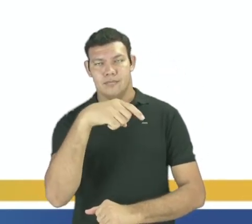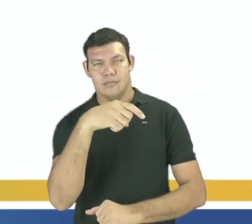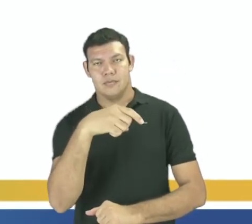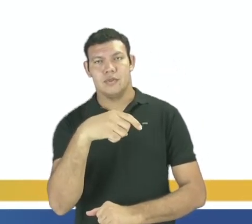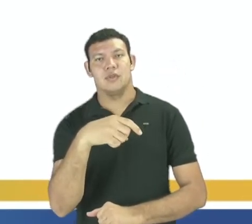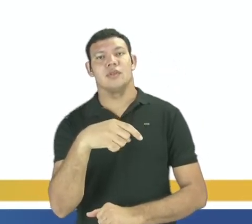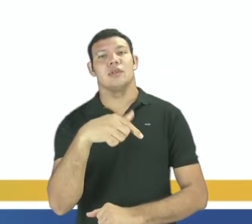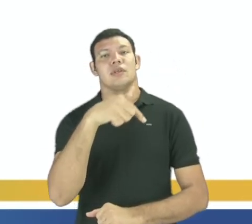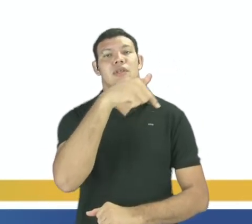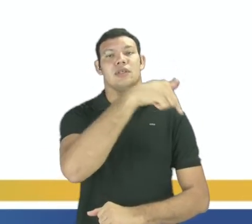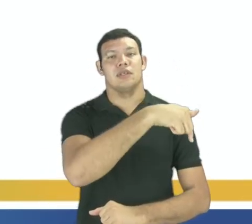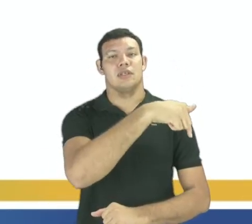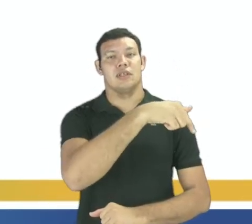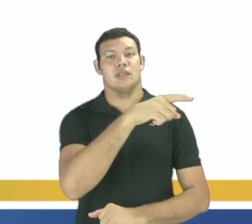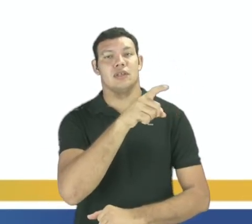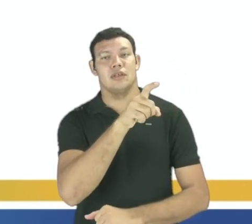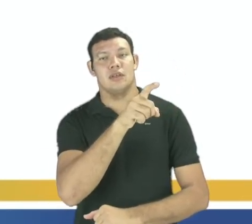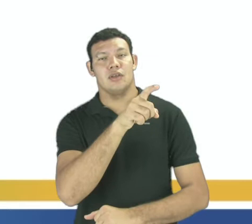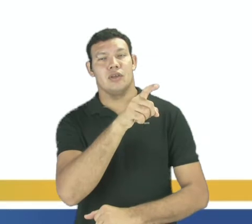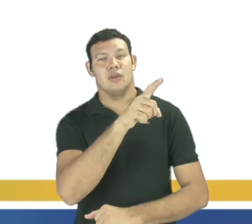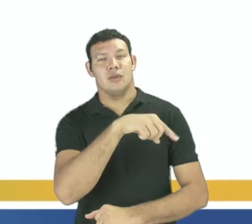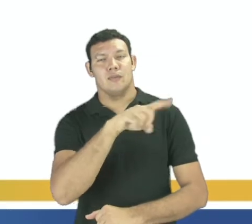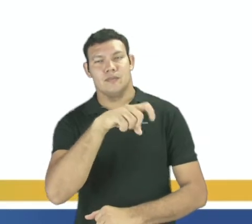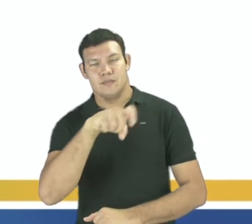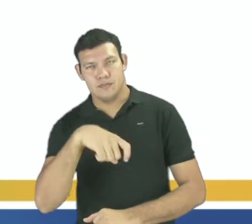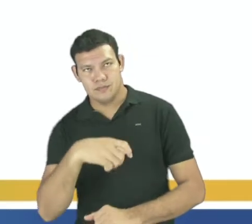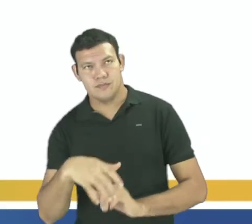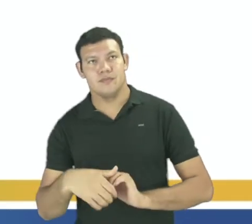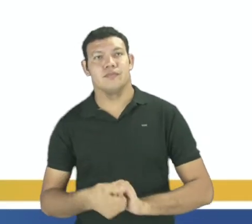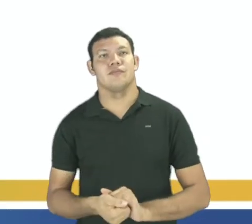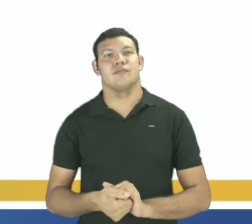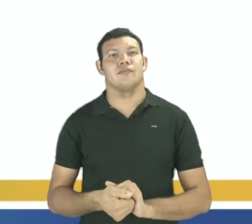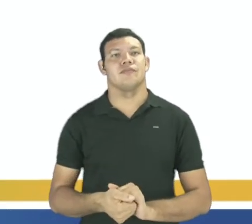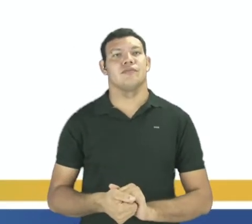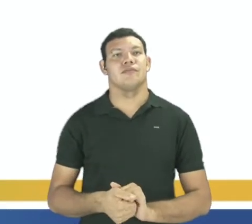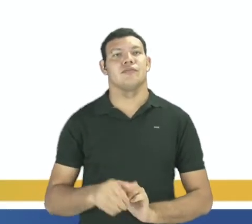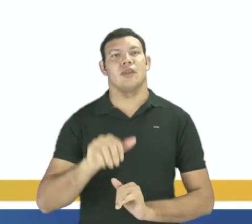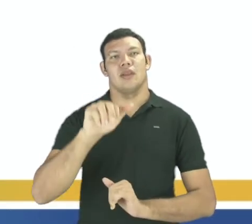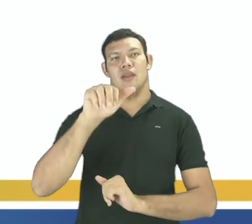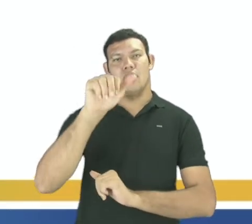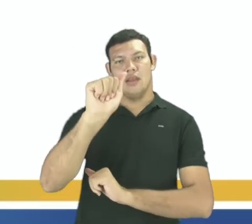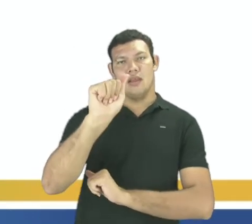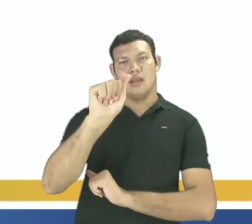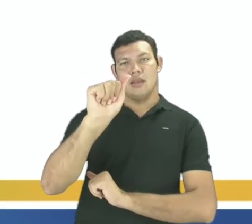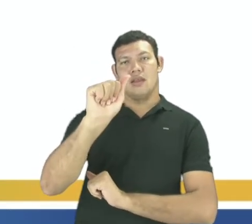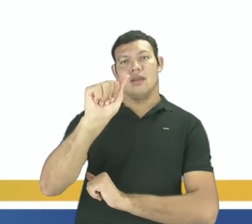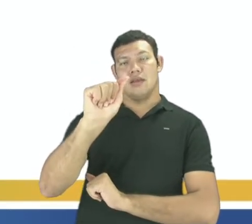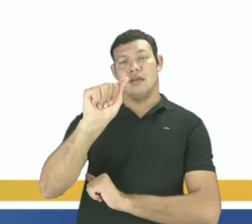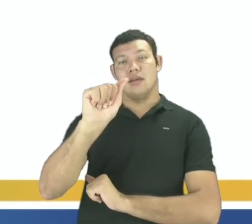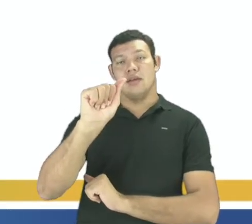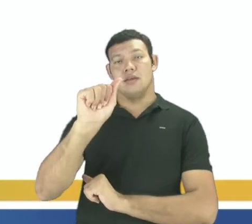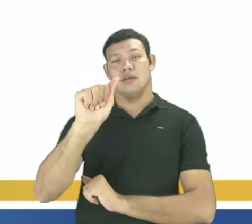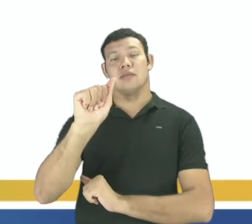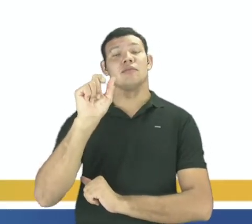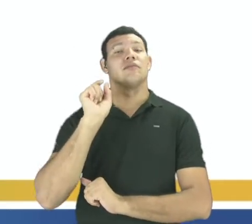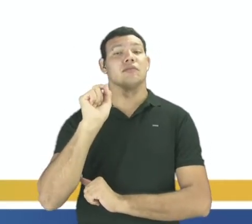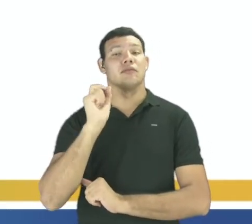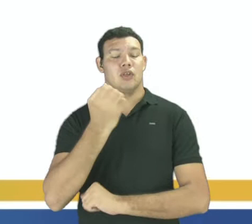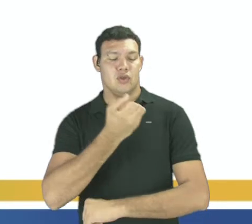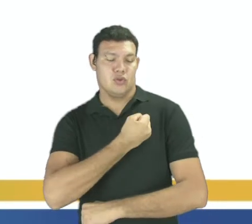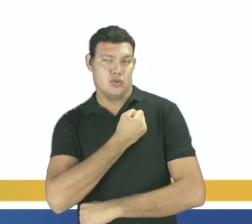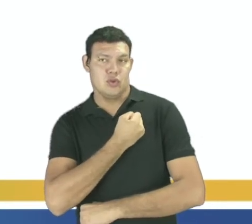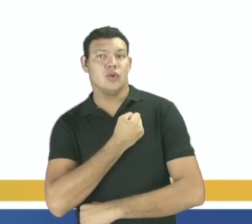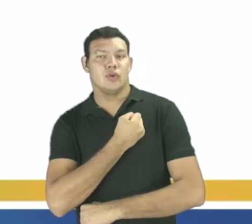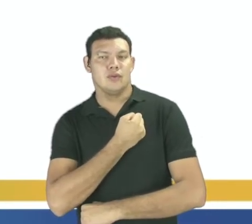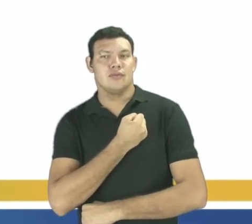vai ter também uma P de x, com o A representando o x, aliás, o número, e o x, a